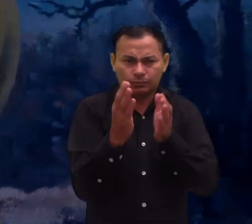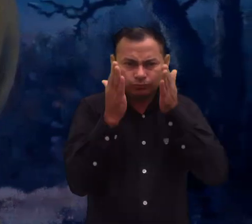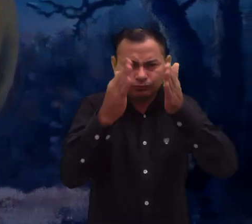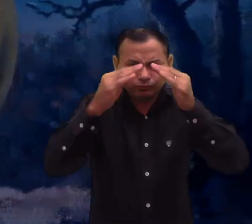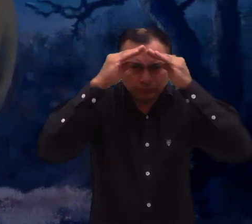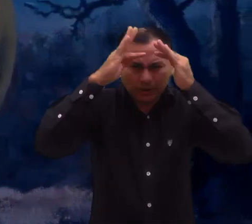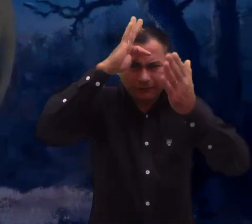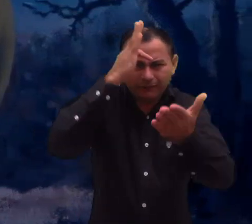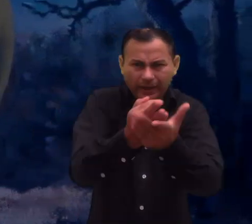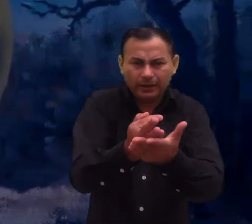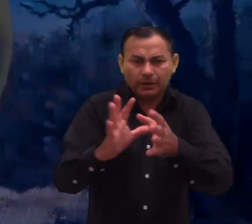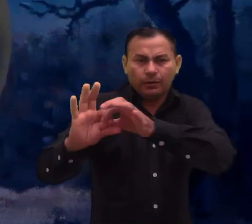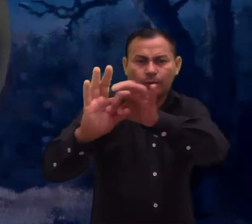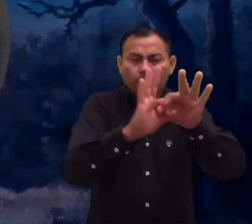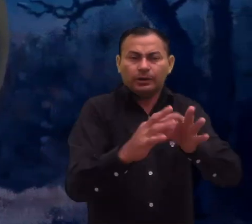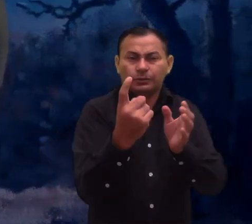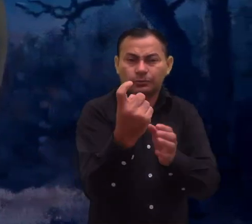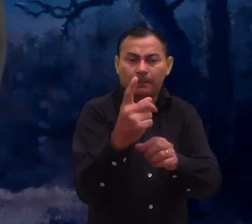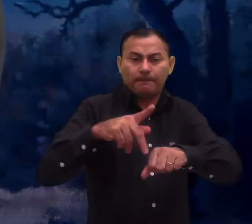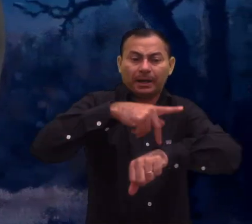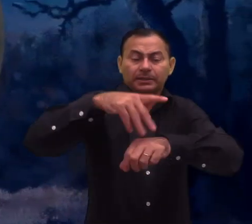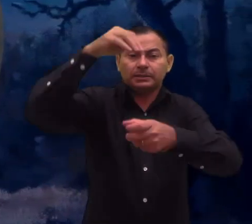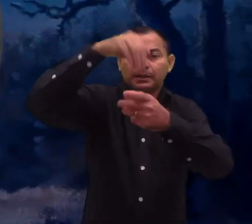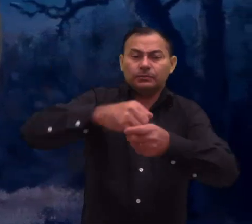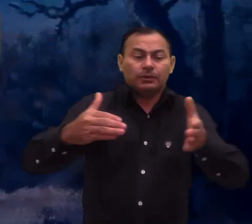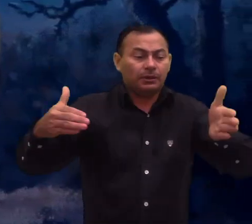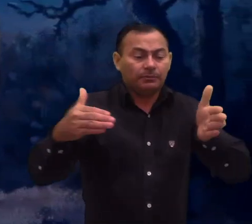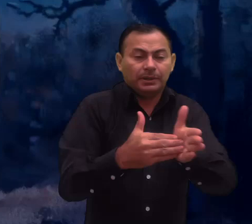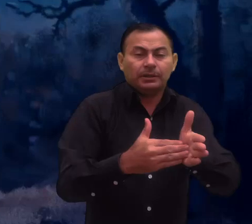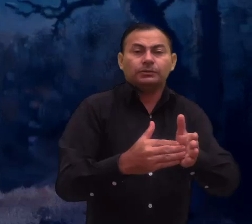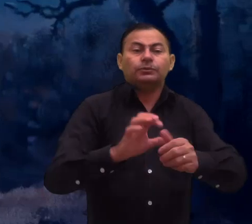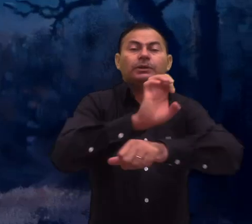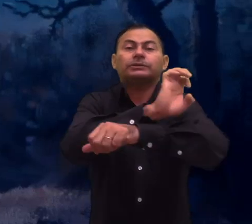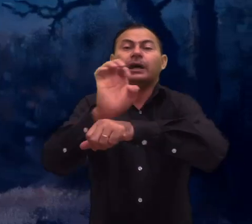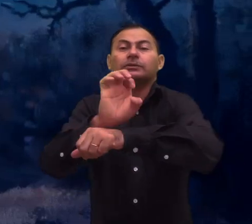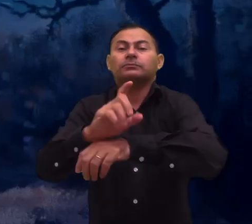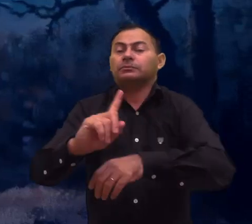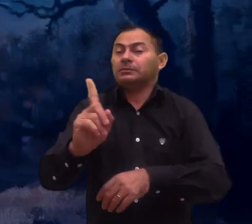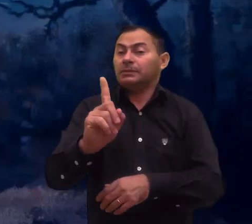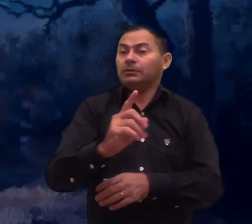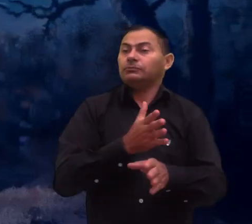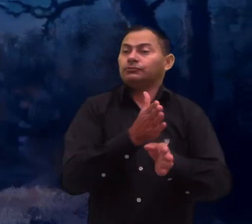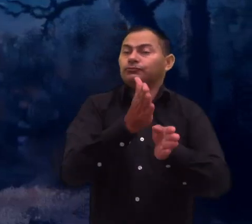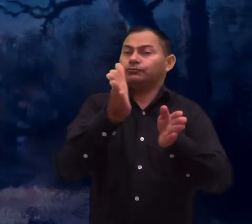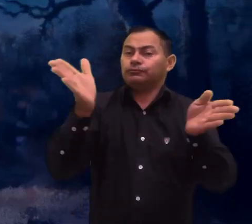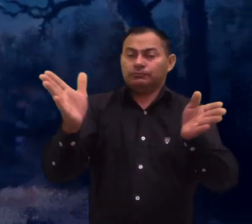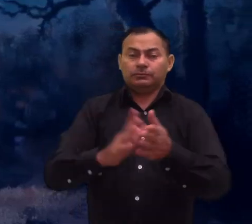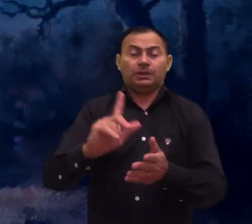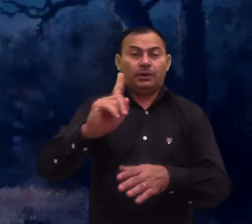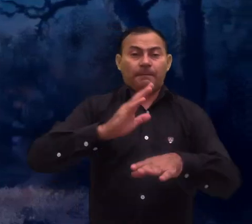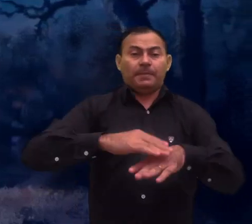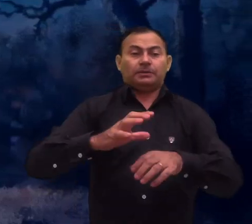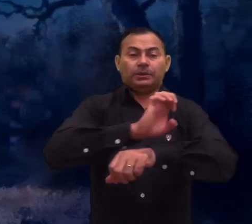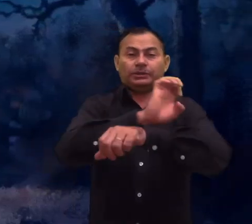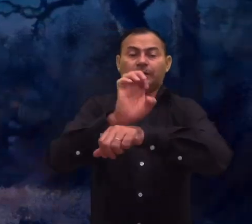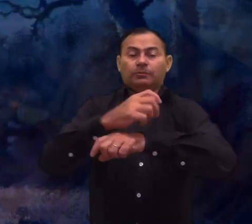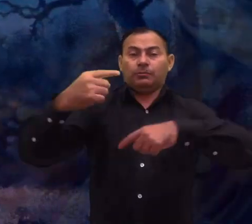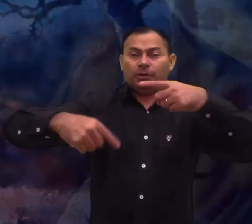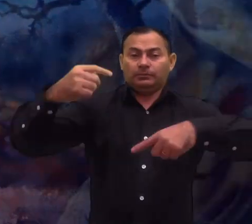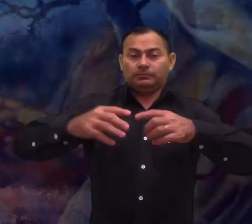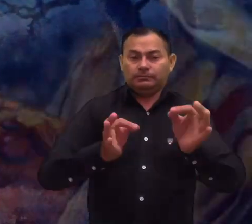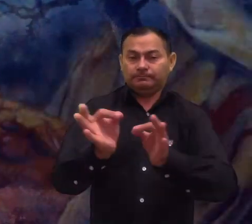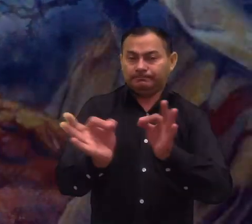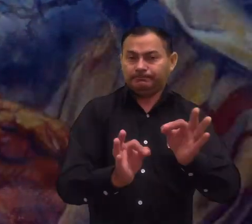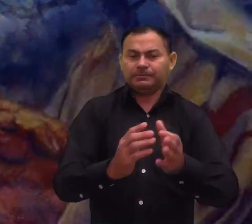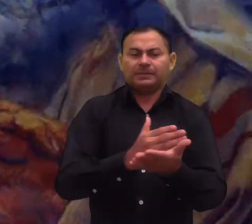sob uma só bandeira? Estavam todos unidos num só país, dentro dos limites de um Estado? Não. Já não eram mais